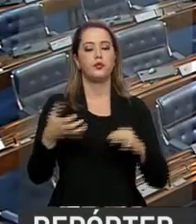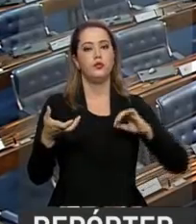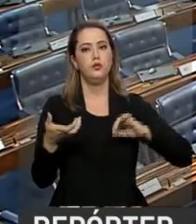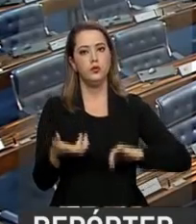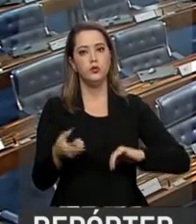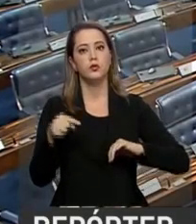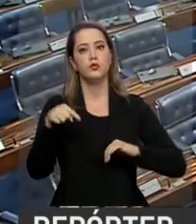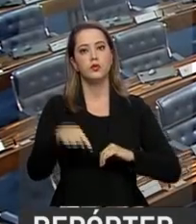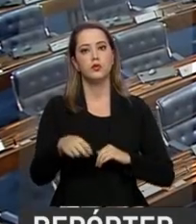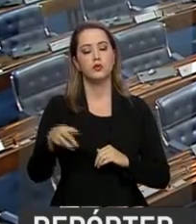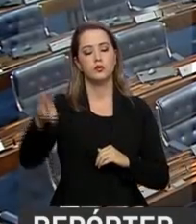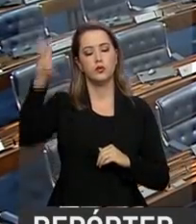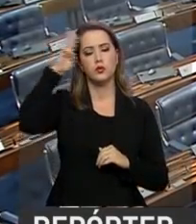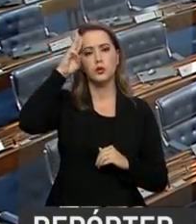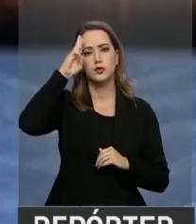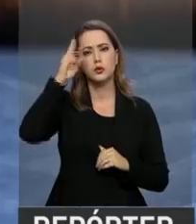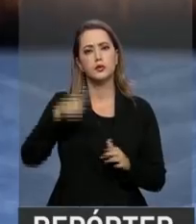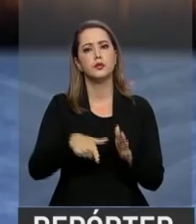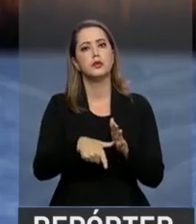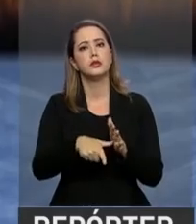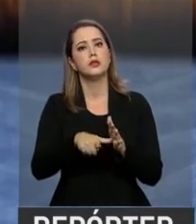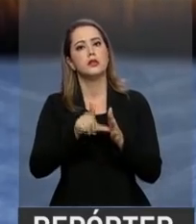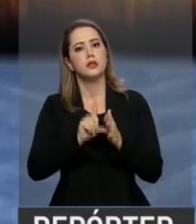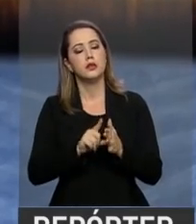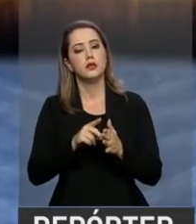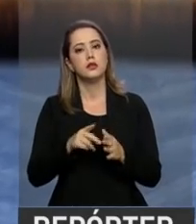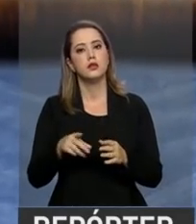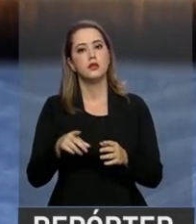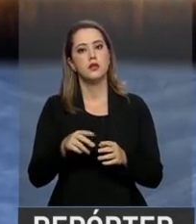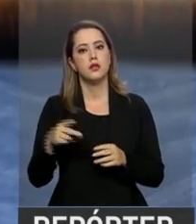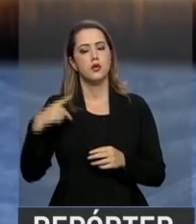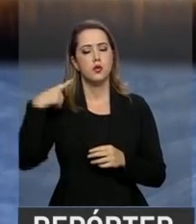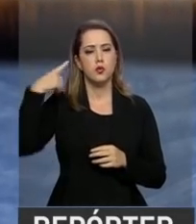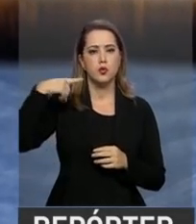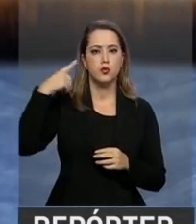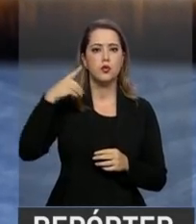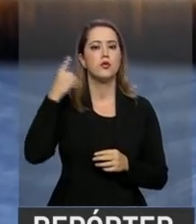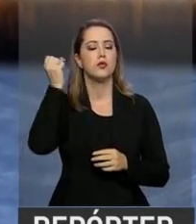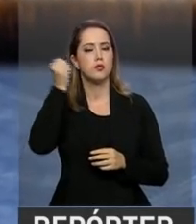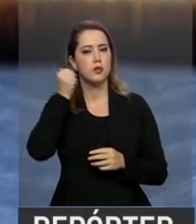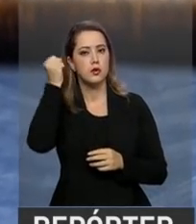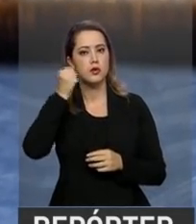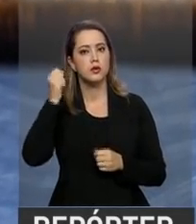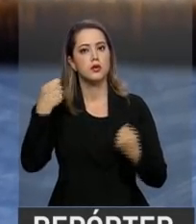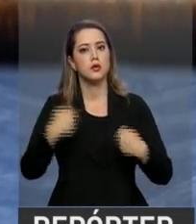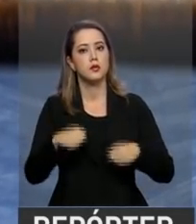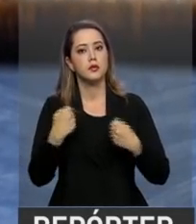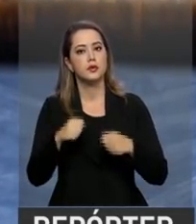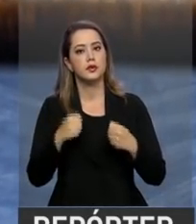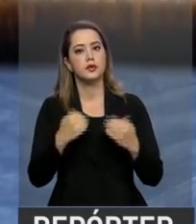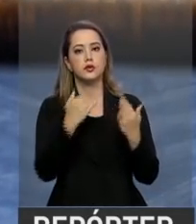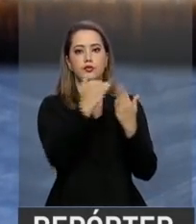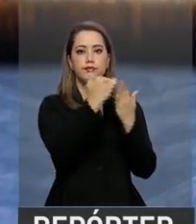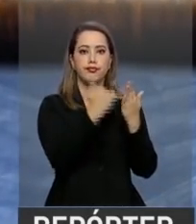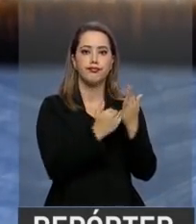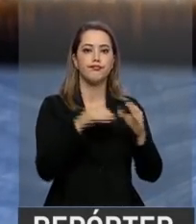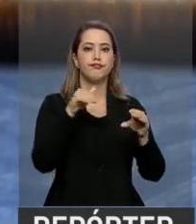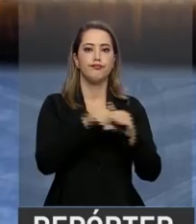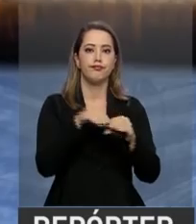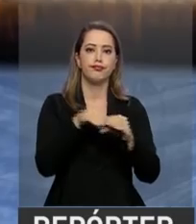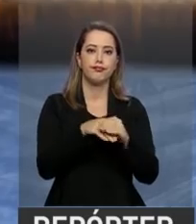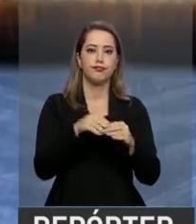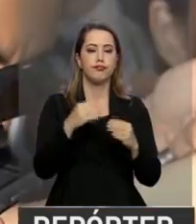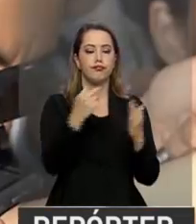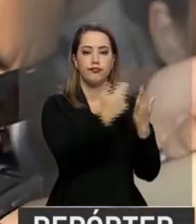Mas antes de analisar a nova meta, os parlamentares terão de avaliar 24 vetos presidenciais que trancam a pauta